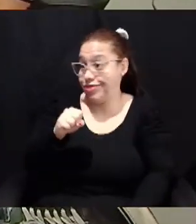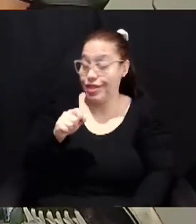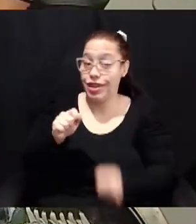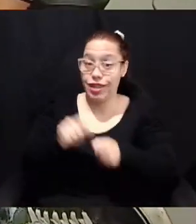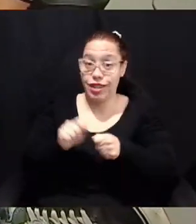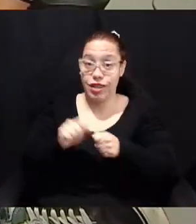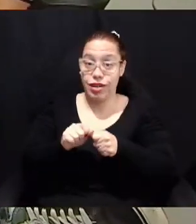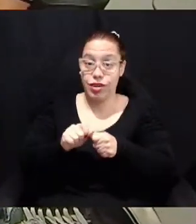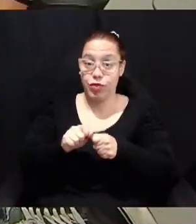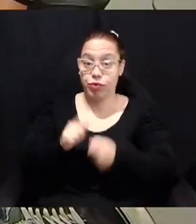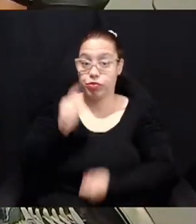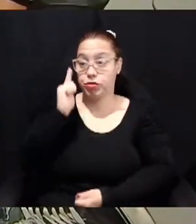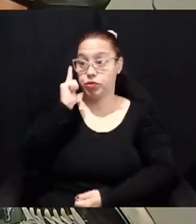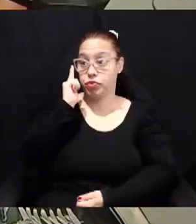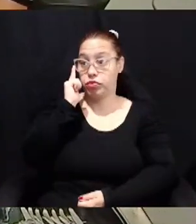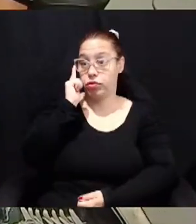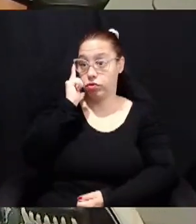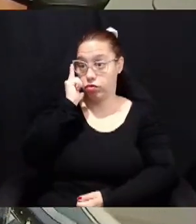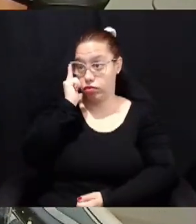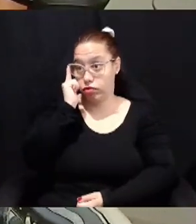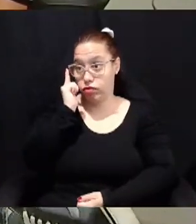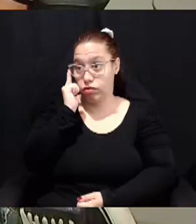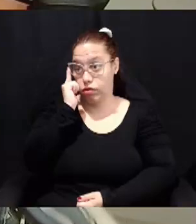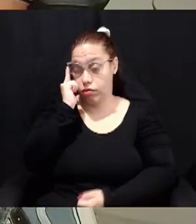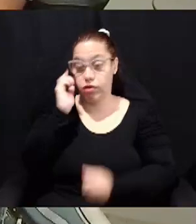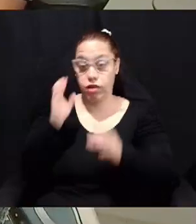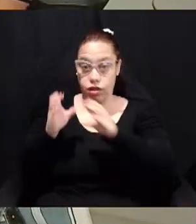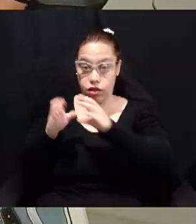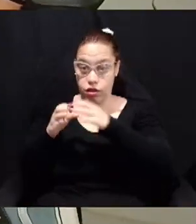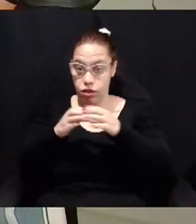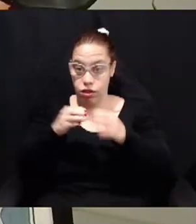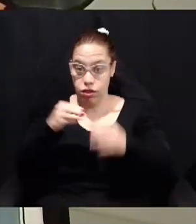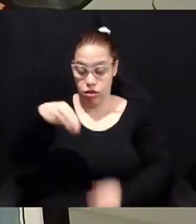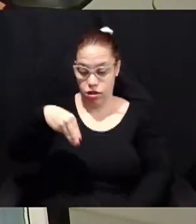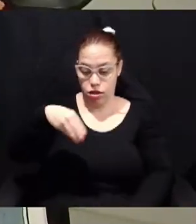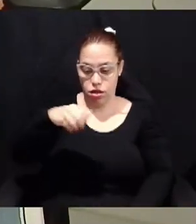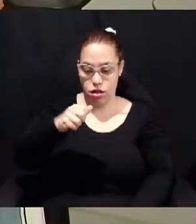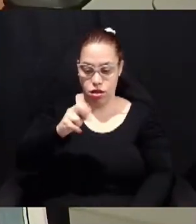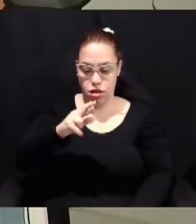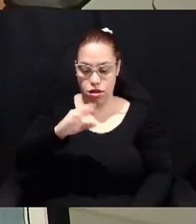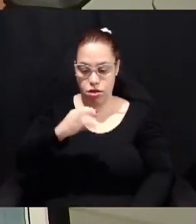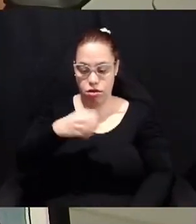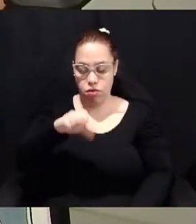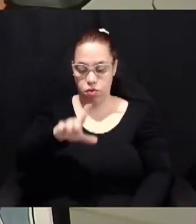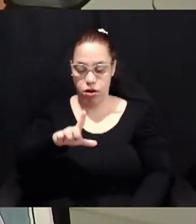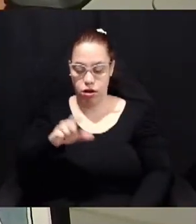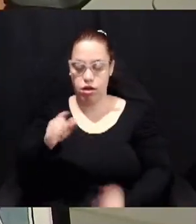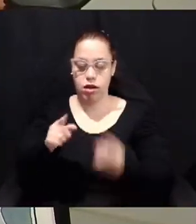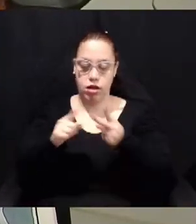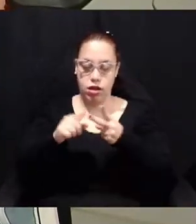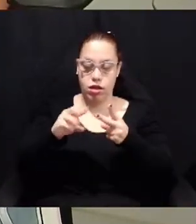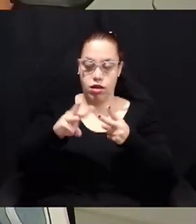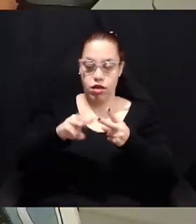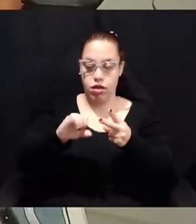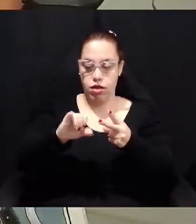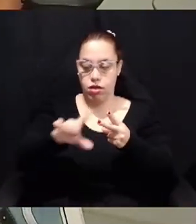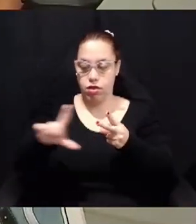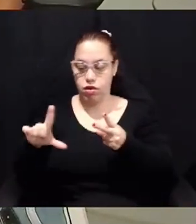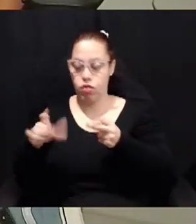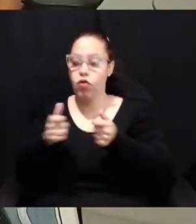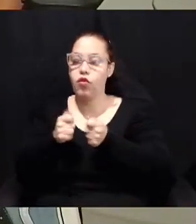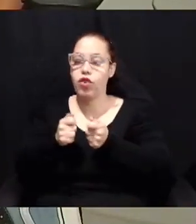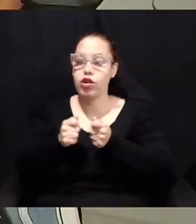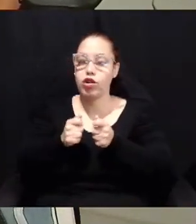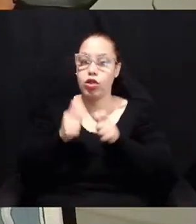A gente se reuniu ali, eu, o Marçal, o Will e o Wes, a gente queria fazer um jogo. Vamos fazer um jogo de quadrinistas, como é